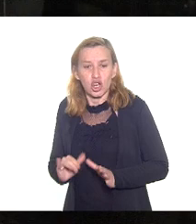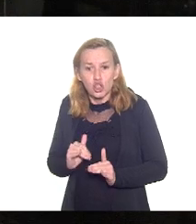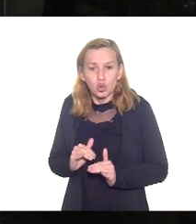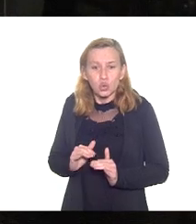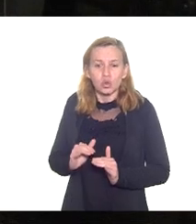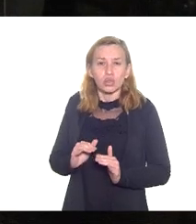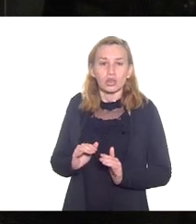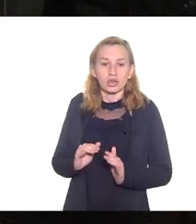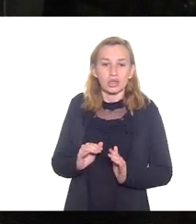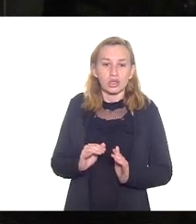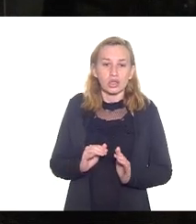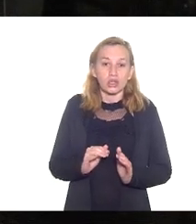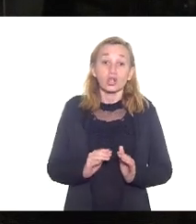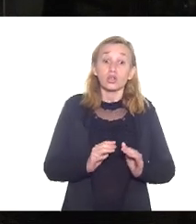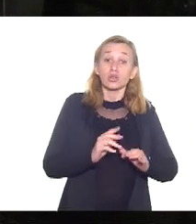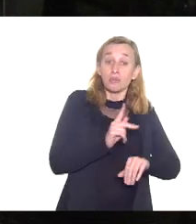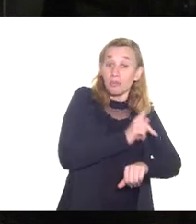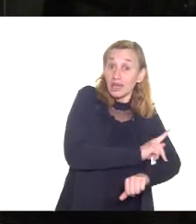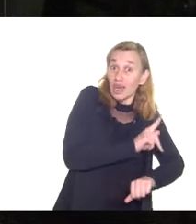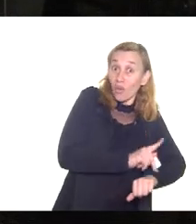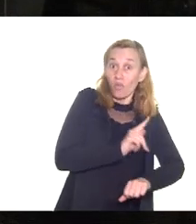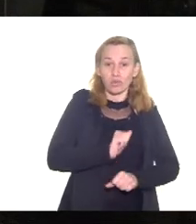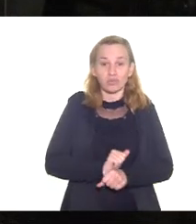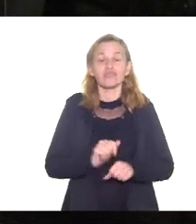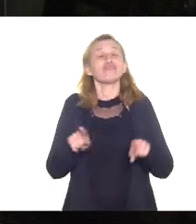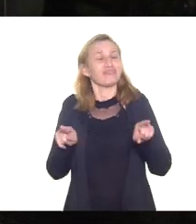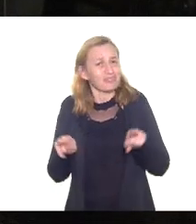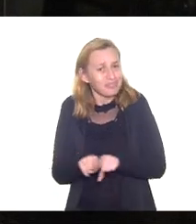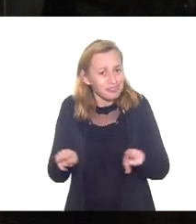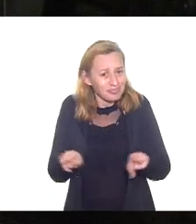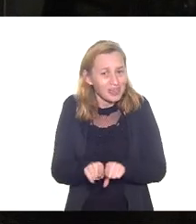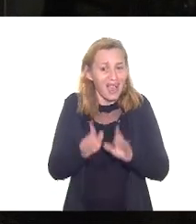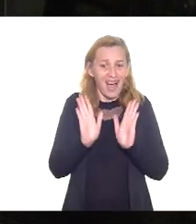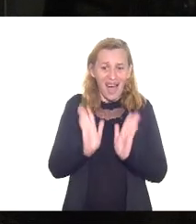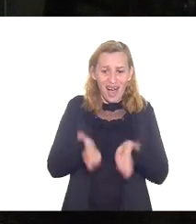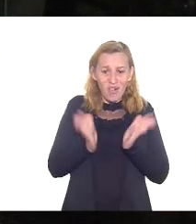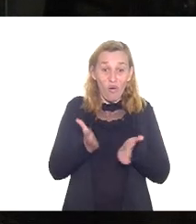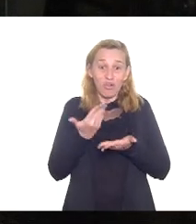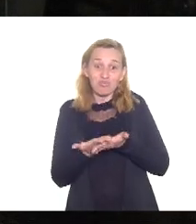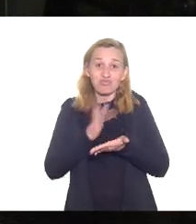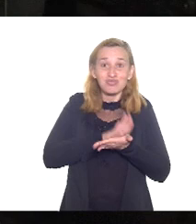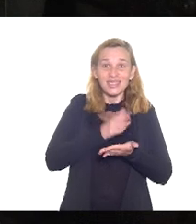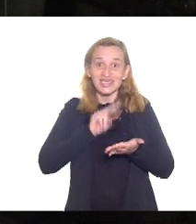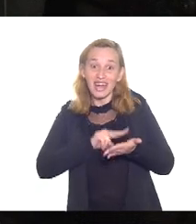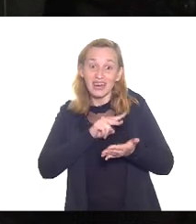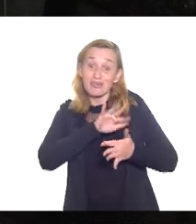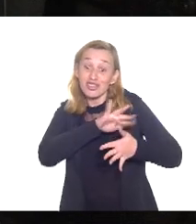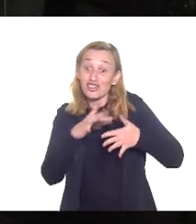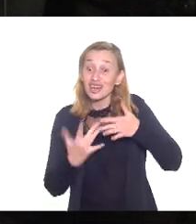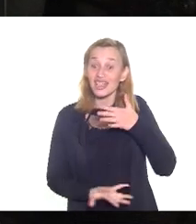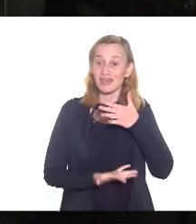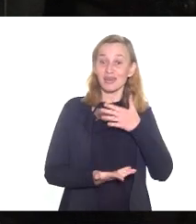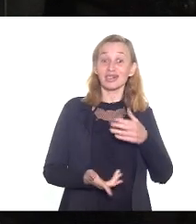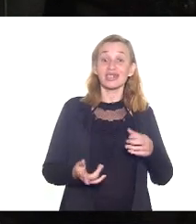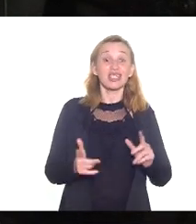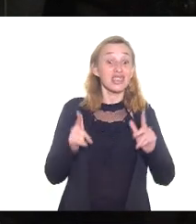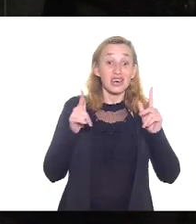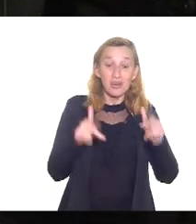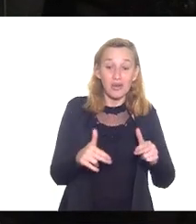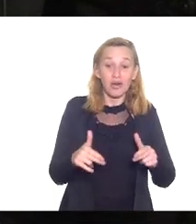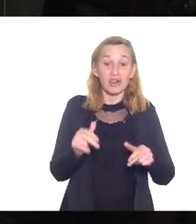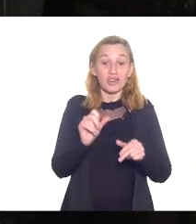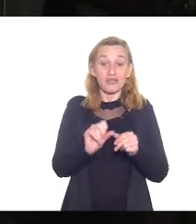tanto os pedagogos, como também agora os intérpretes de Libras, assim como fez a